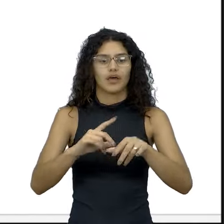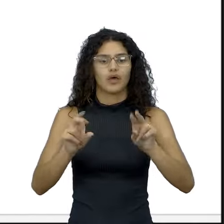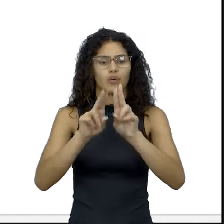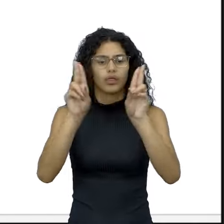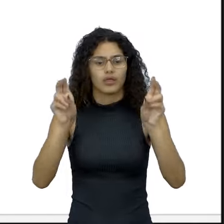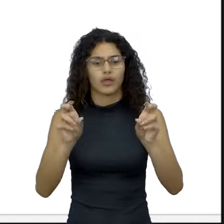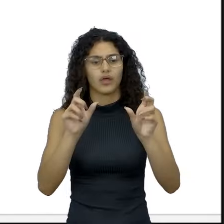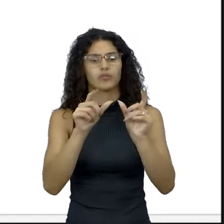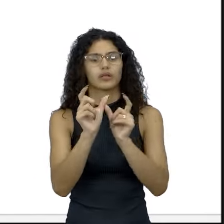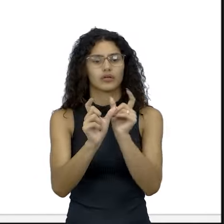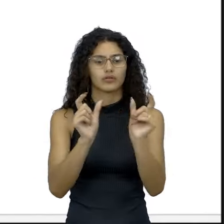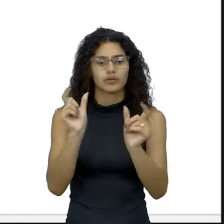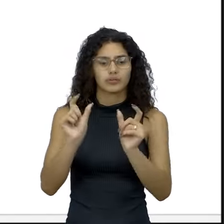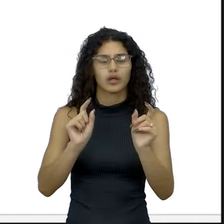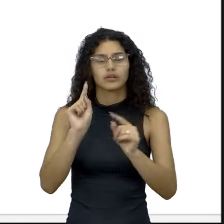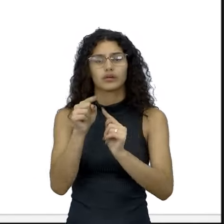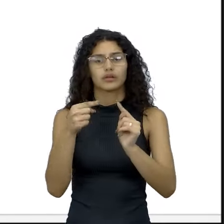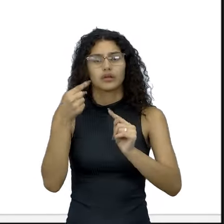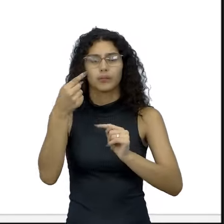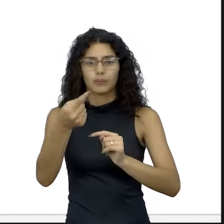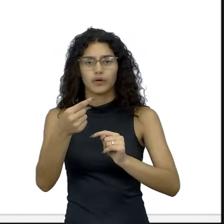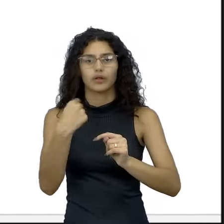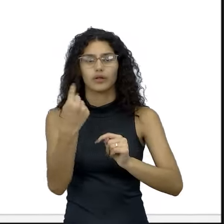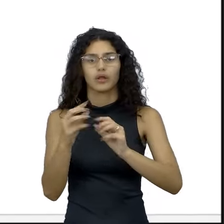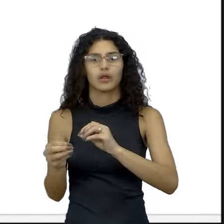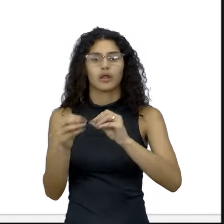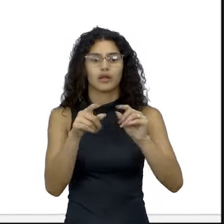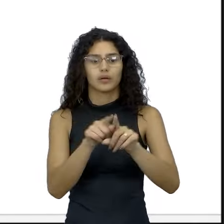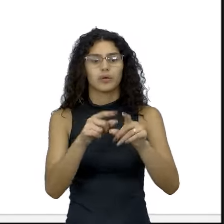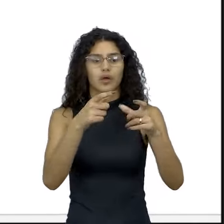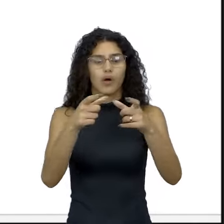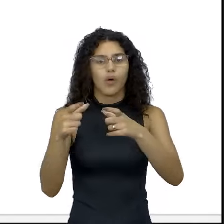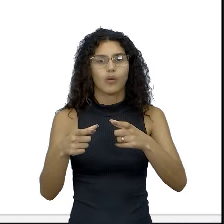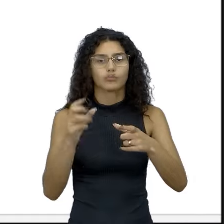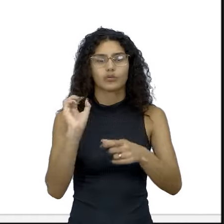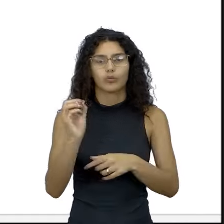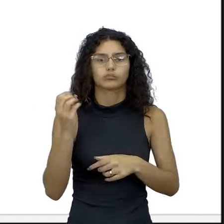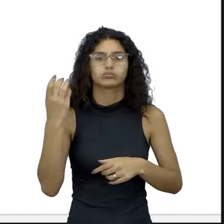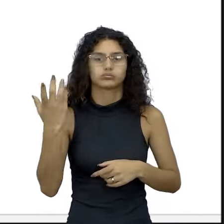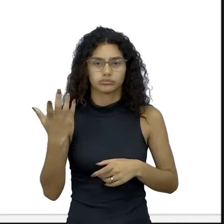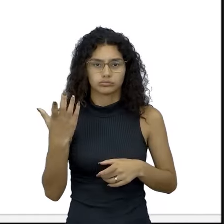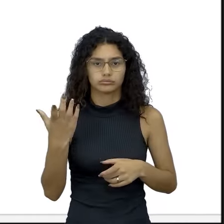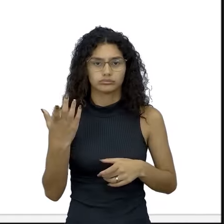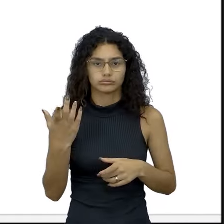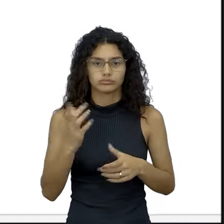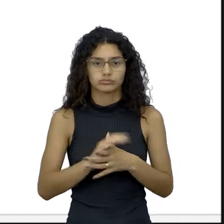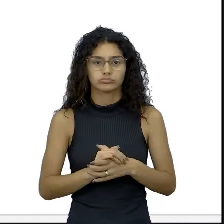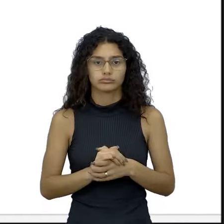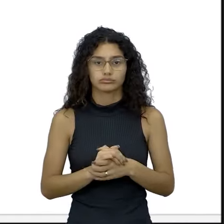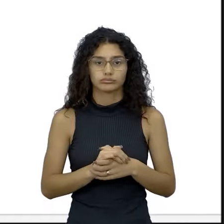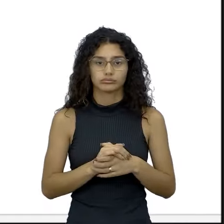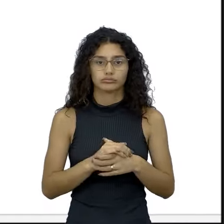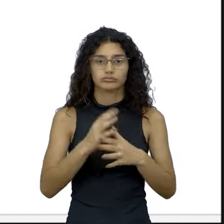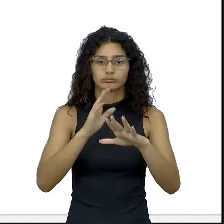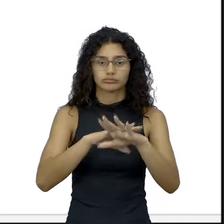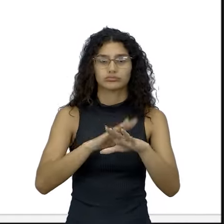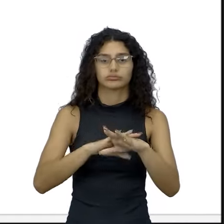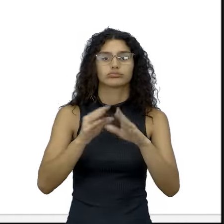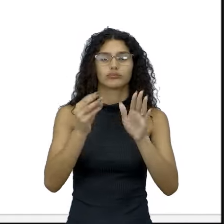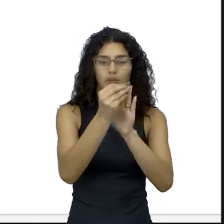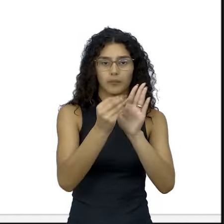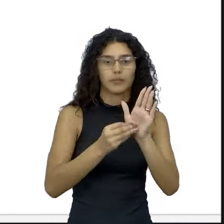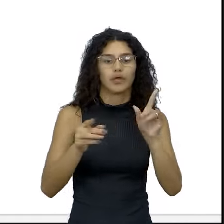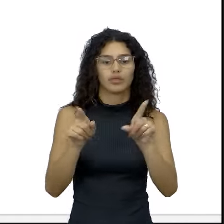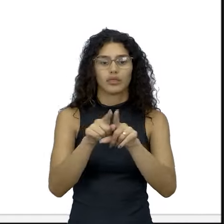dos verbetes, e depois a gente traz ali onde circulam, E aí os estudantes farão uma síntese também, vão colocar aí